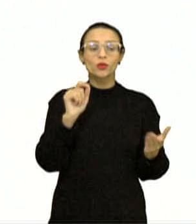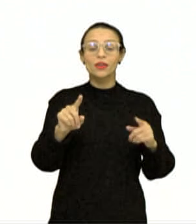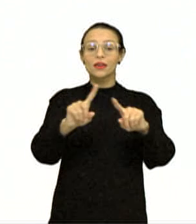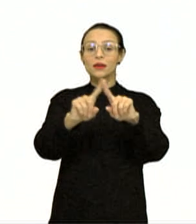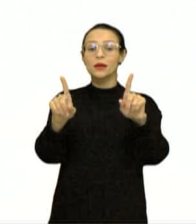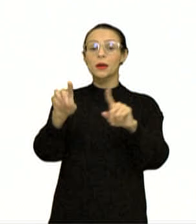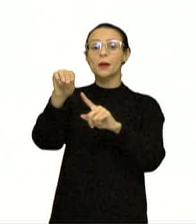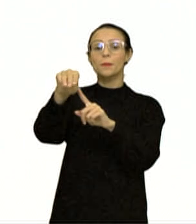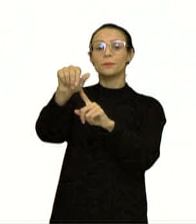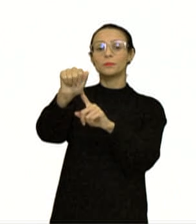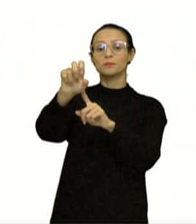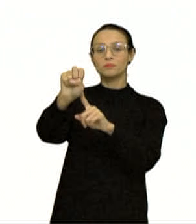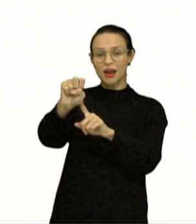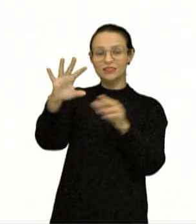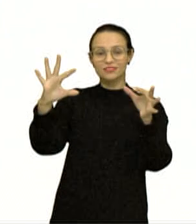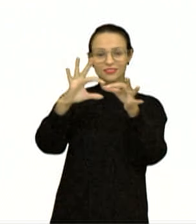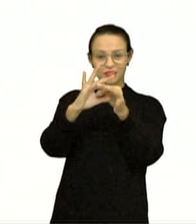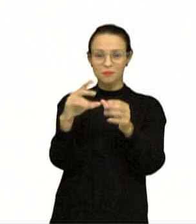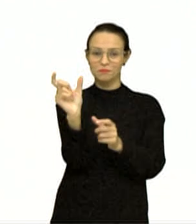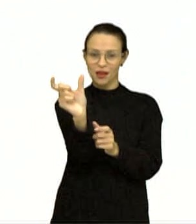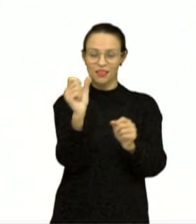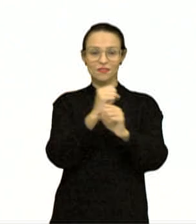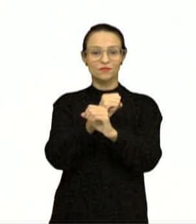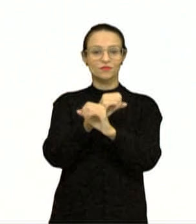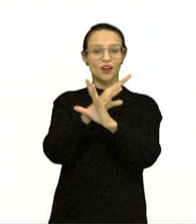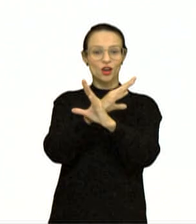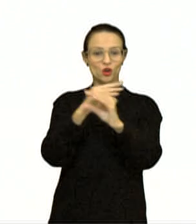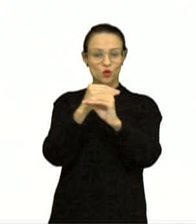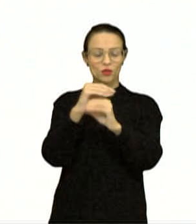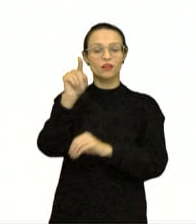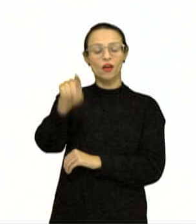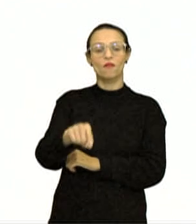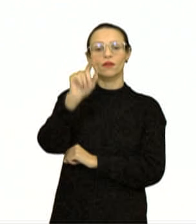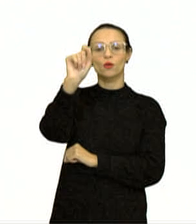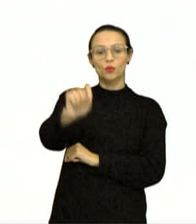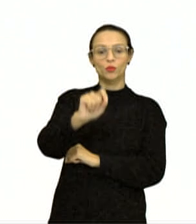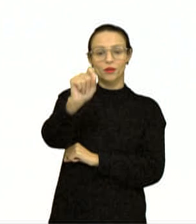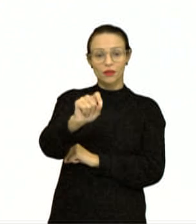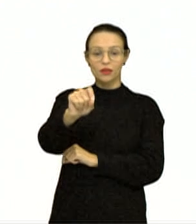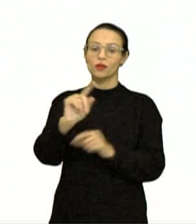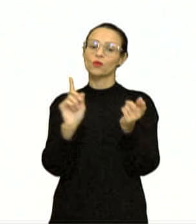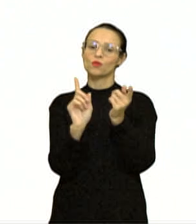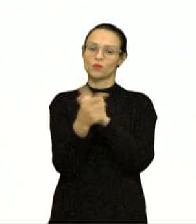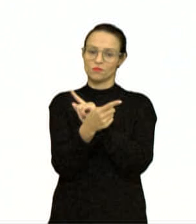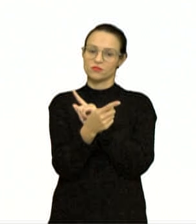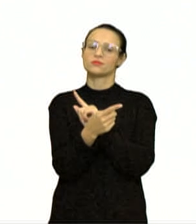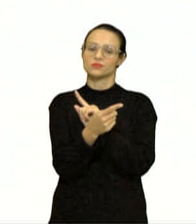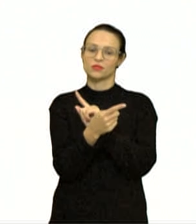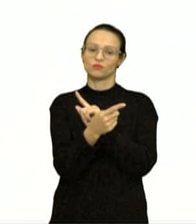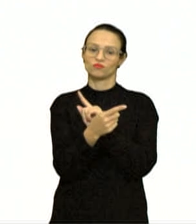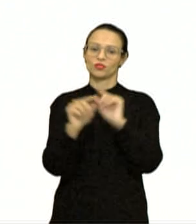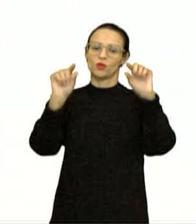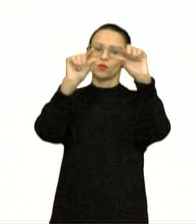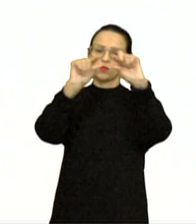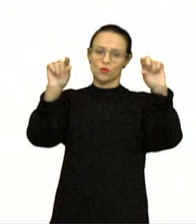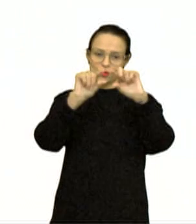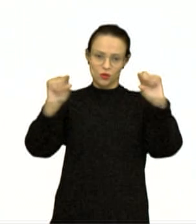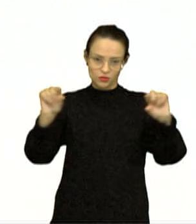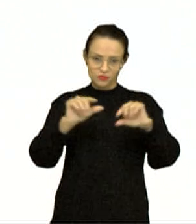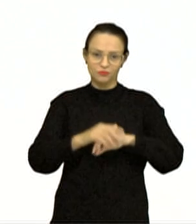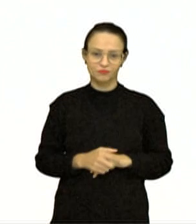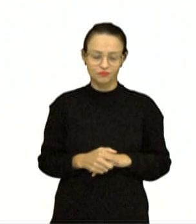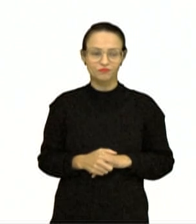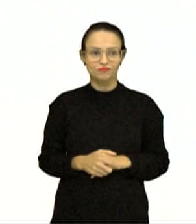essa conjunção, esse conectivo estabelece, reforça a ideia de oposição entre as orações.